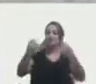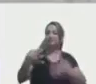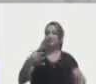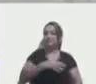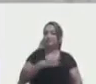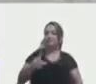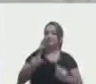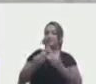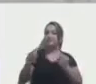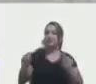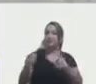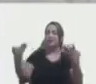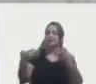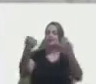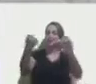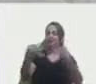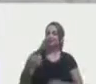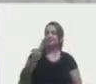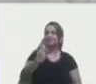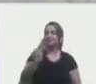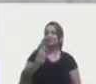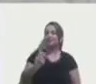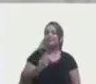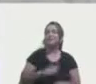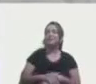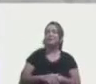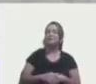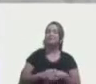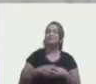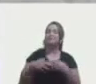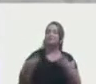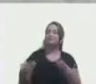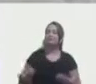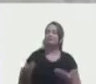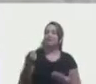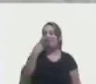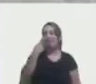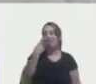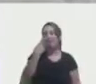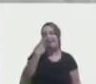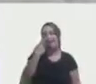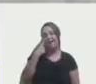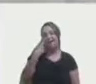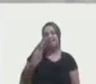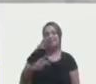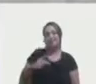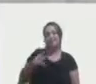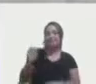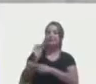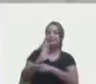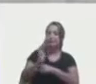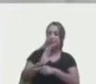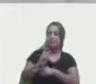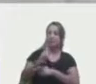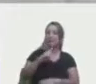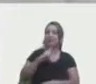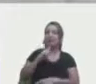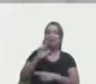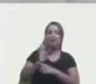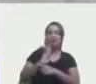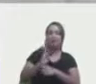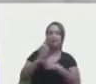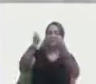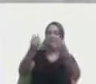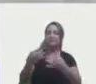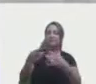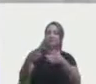nada sobre isso não eh e olhando aqui esse vídeo eu recebi esse vídeo também que fala